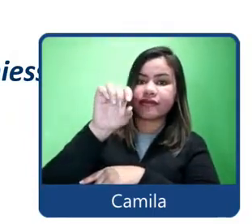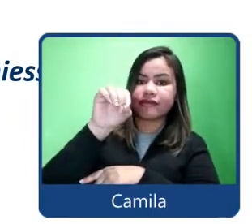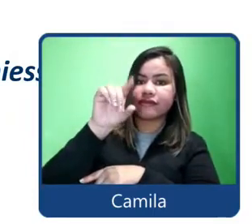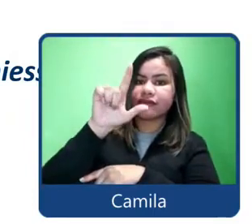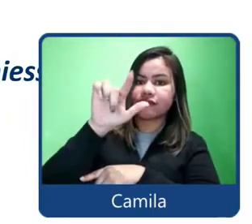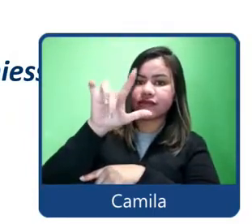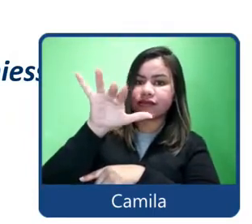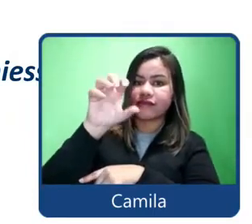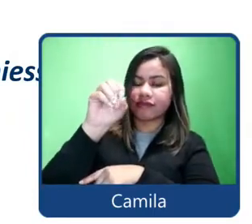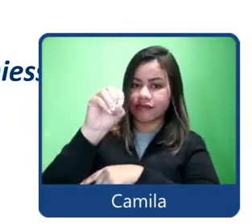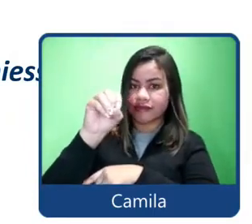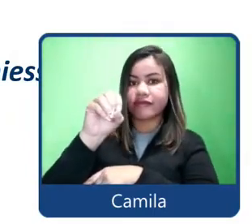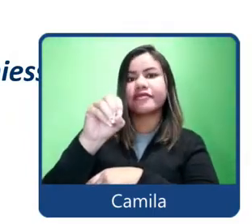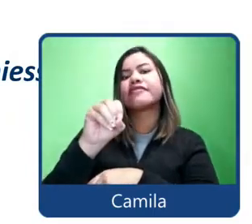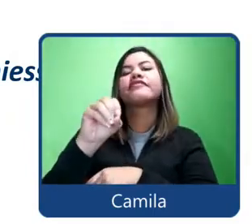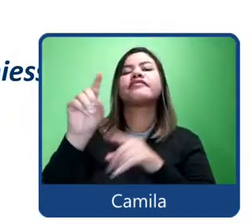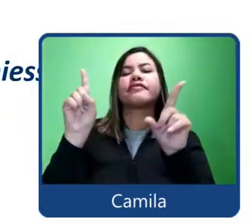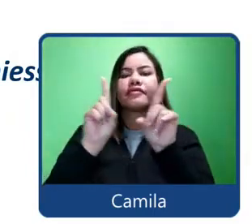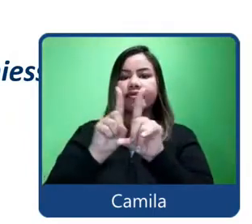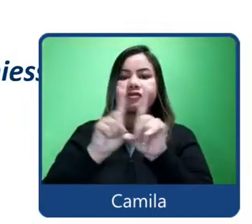climático.